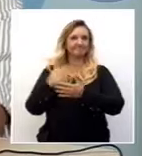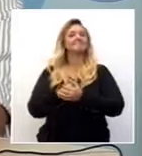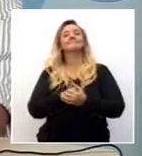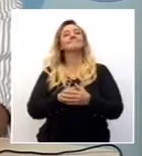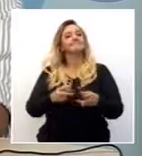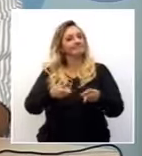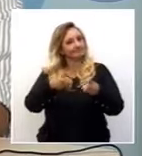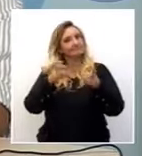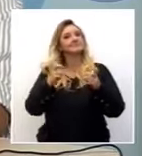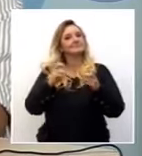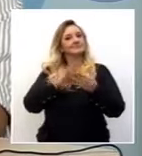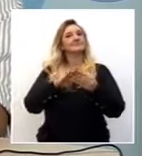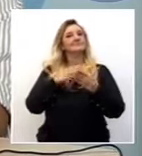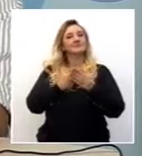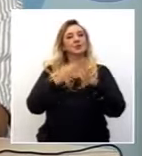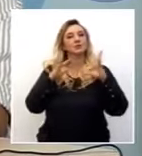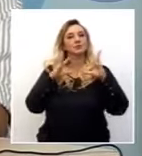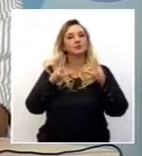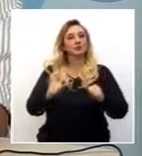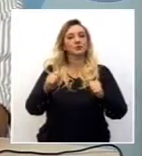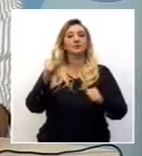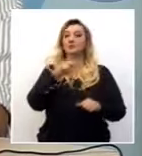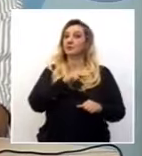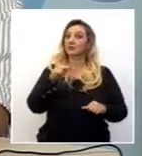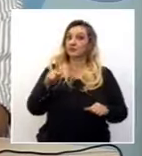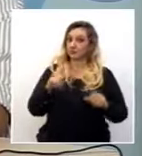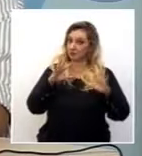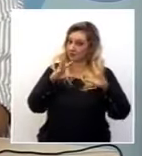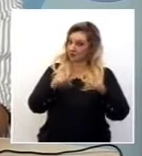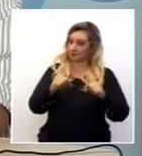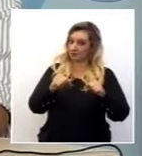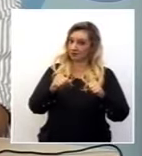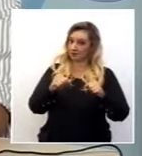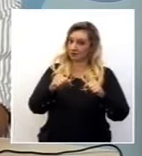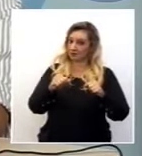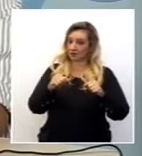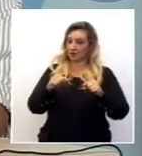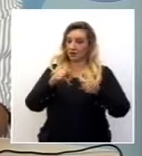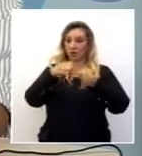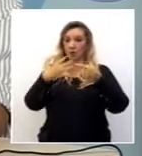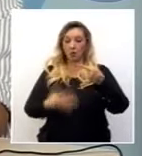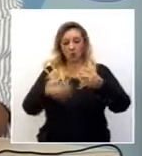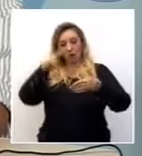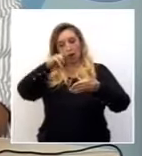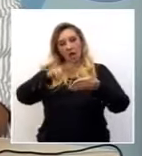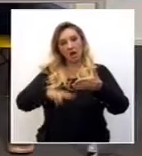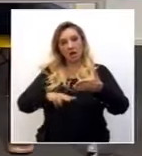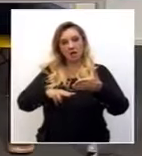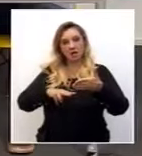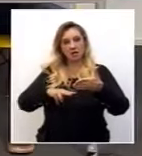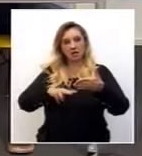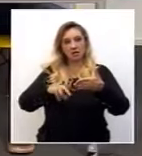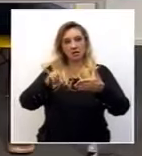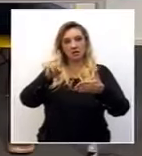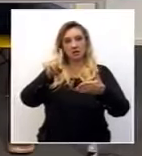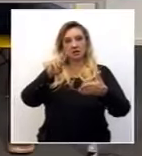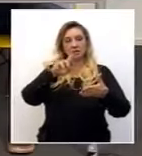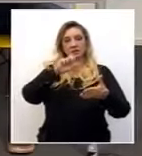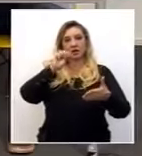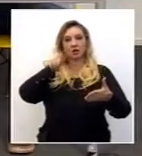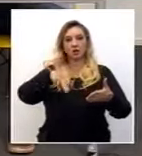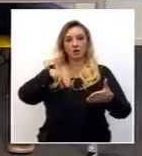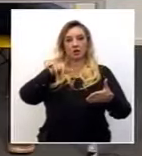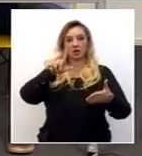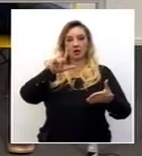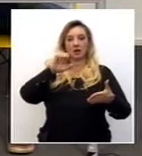vejo isso nas escolas todas, os professores aí, tem o Google Learn, né? Sim. Não é Google Learn, é Dragolearn, né? O Dragolearn,